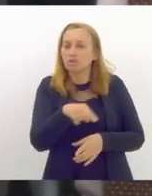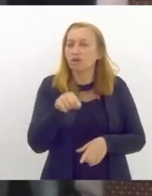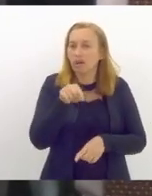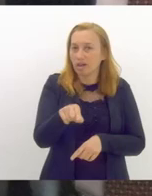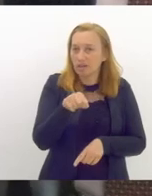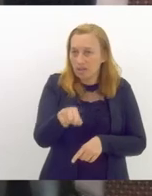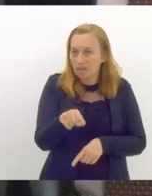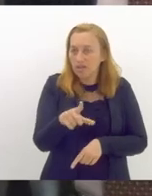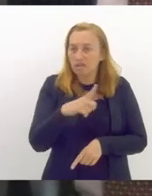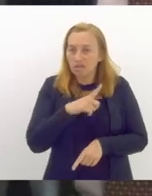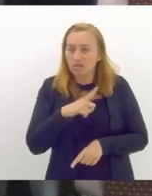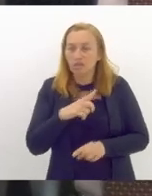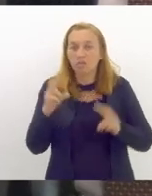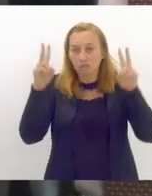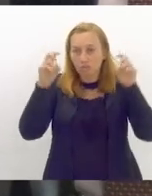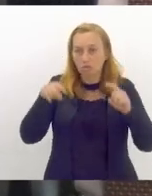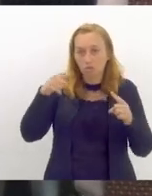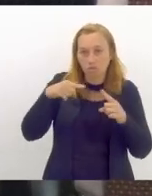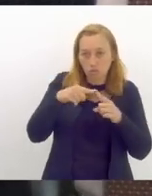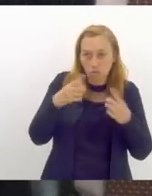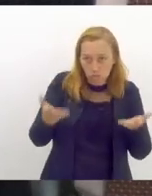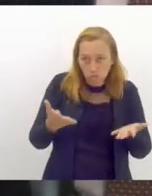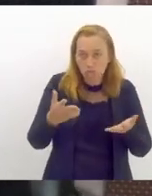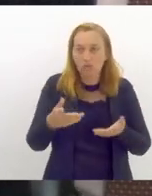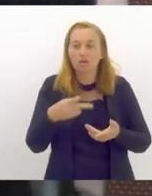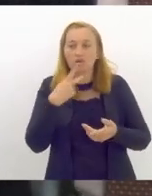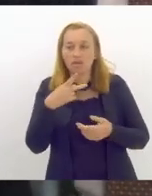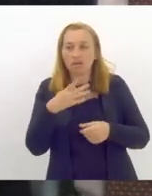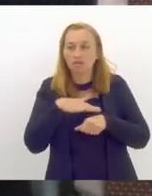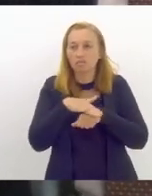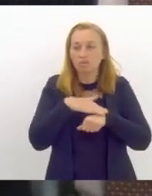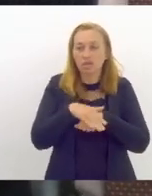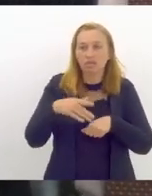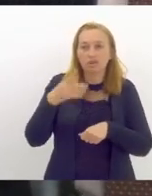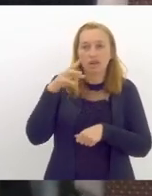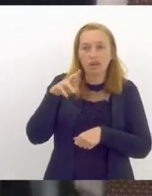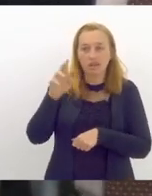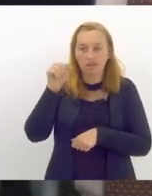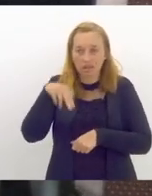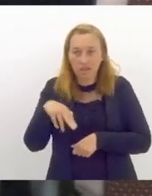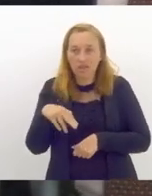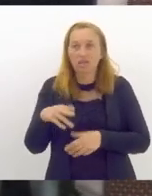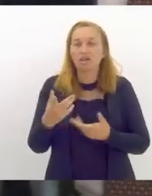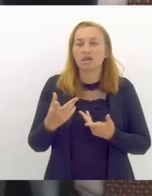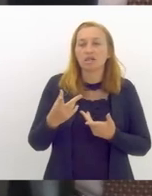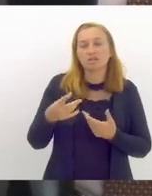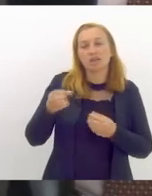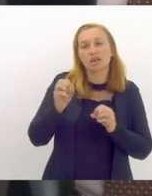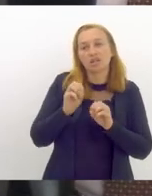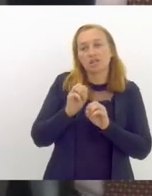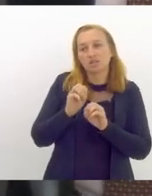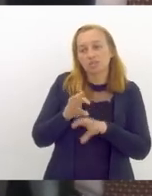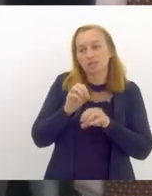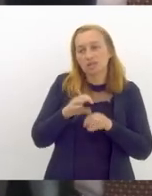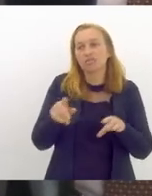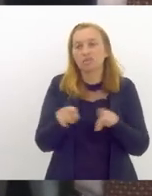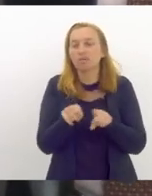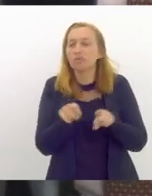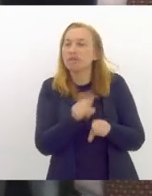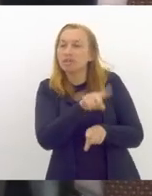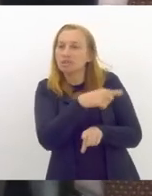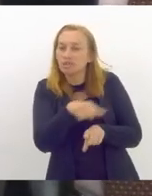da questão que foi objeto inclusive que eu conversava com o deputado Ferreirinha da questão da educação Que também está suspenso por